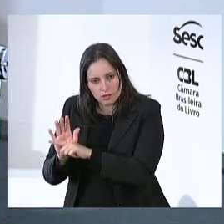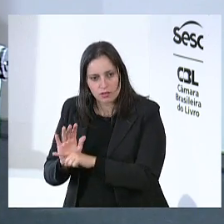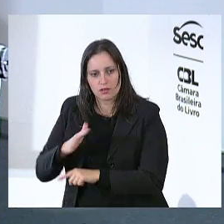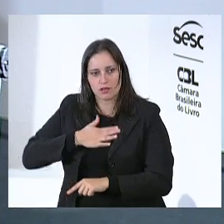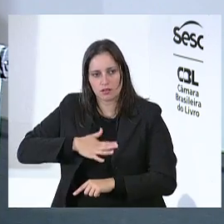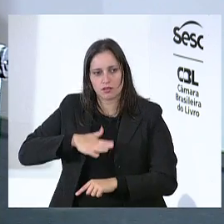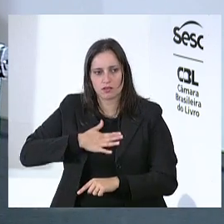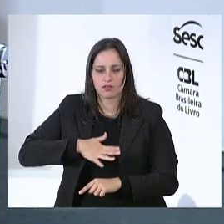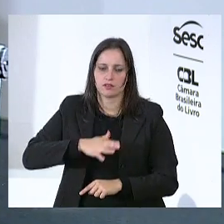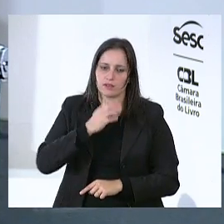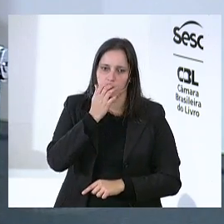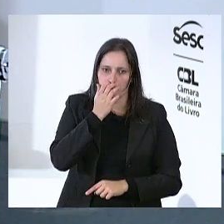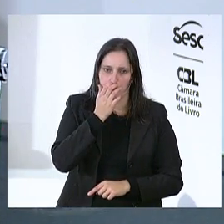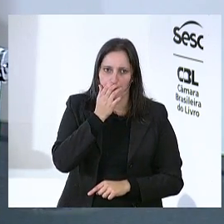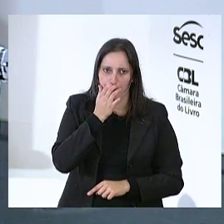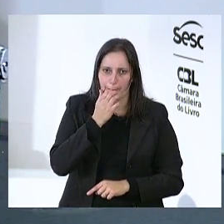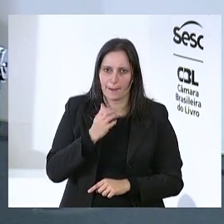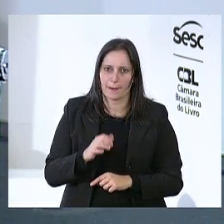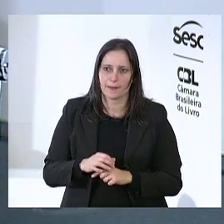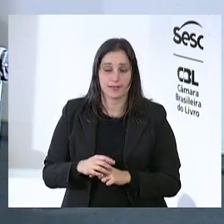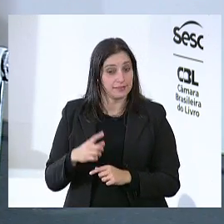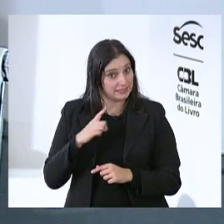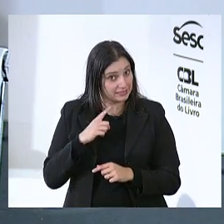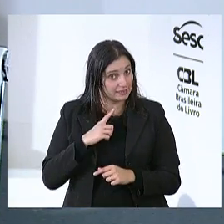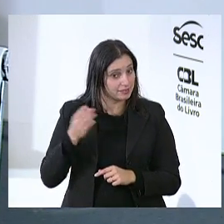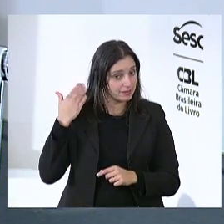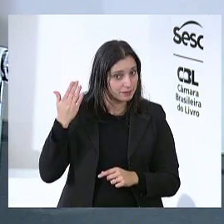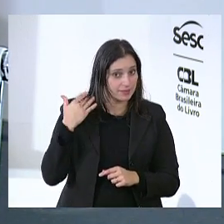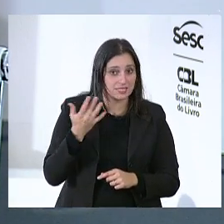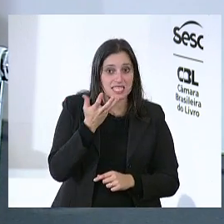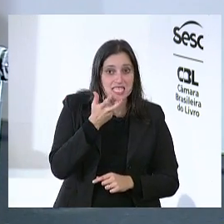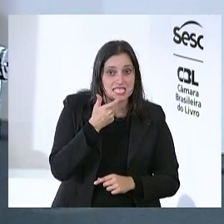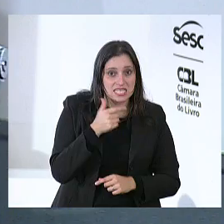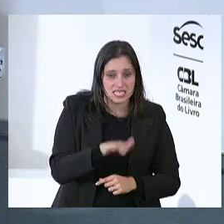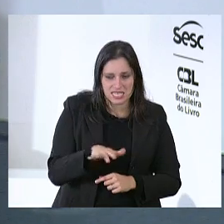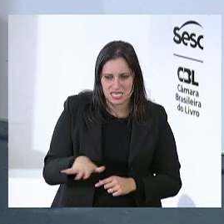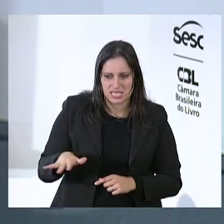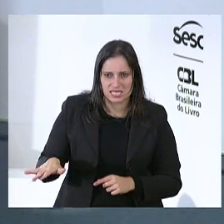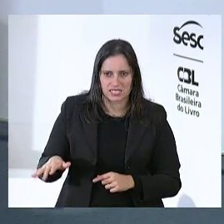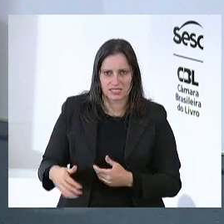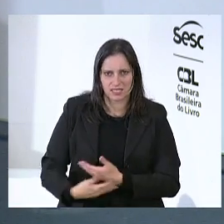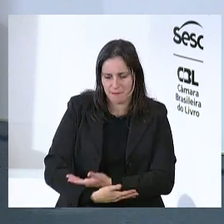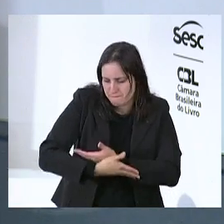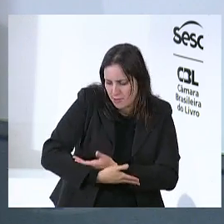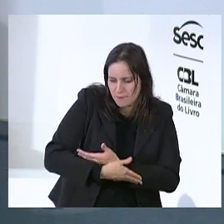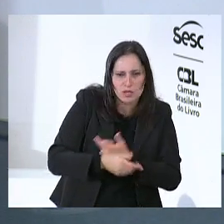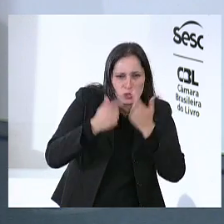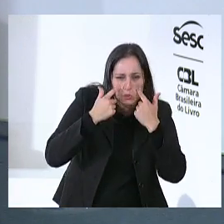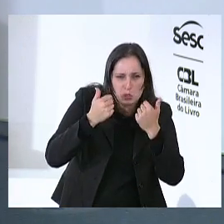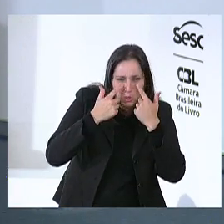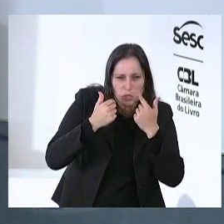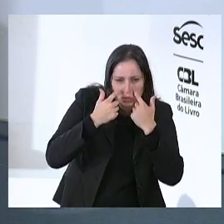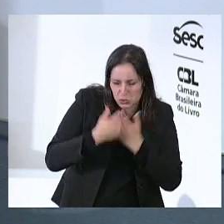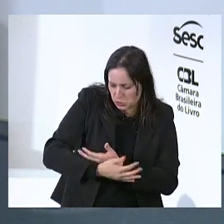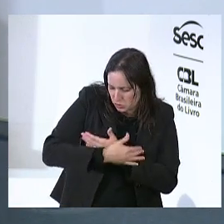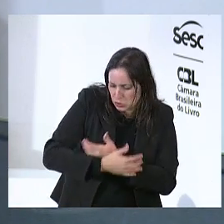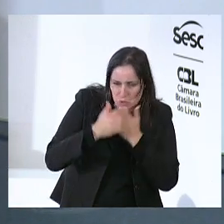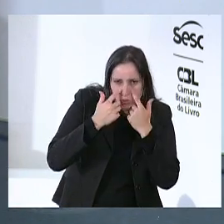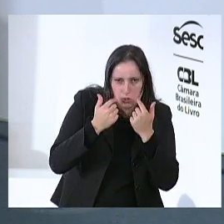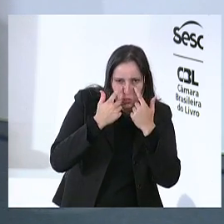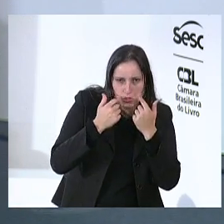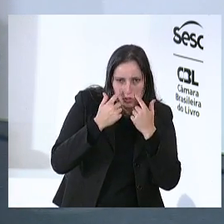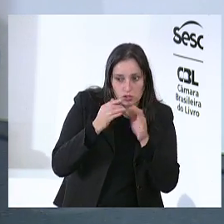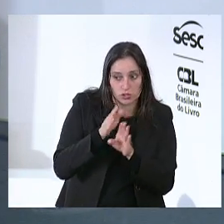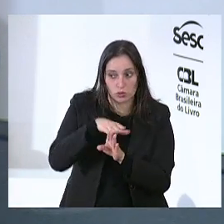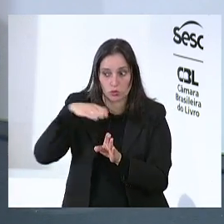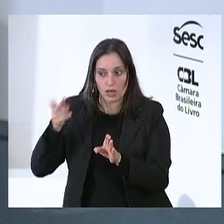Nós tivemos coisas de crianças faziam chorar um bebê ao lado, na cela ao lado, a mãe não está sabendo o que estão fazendo